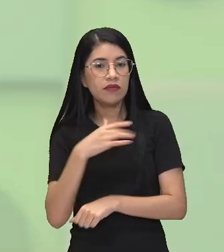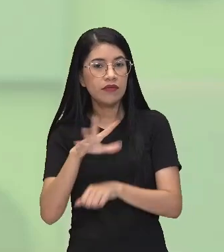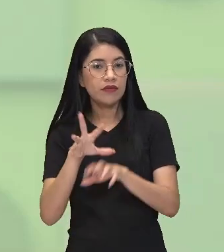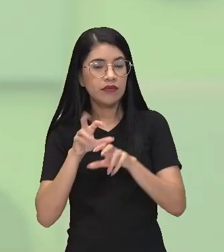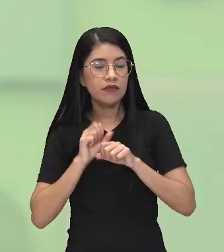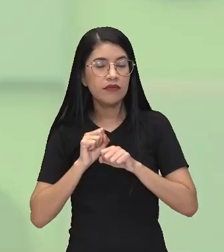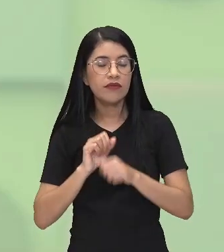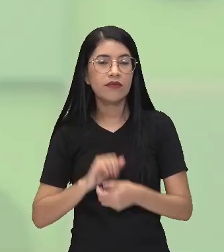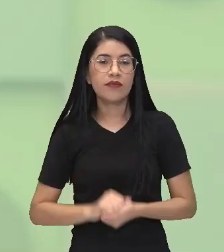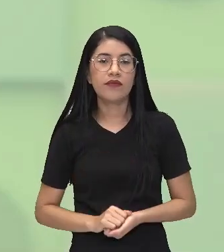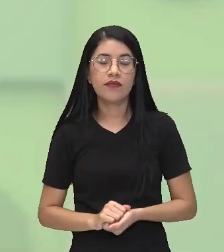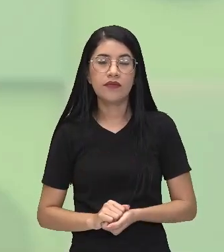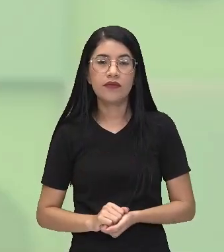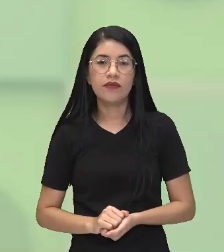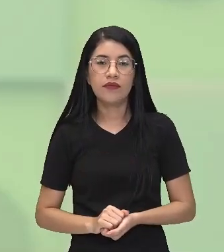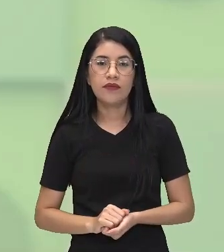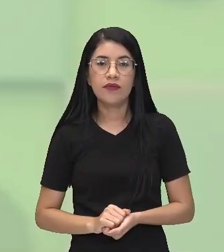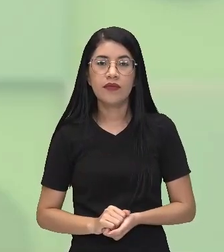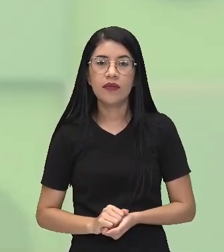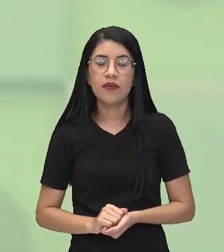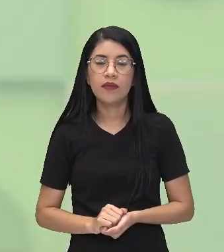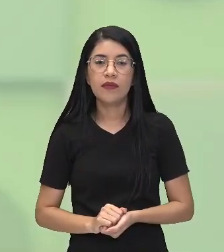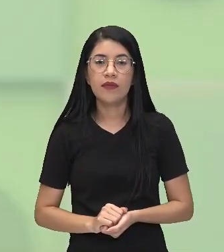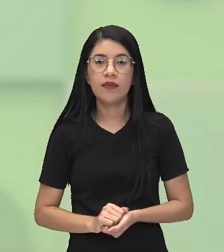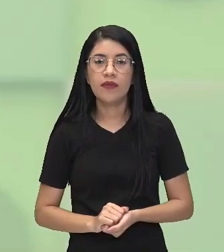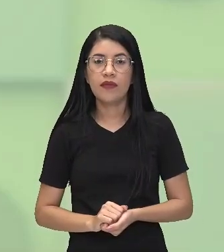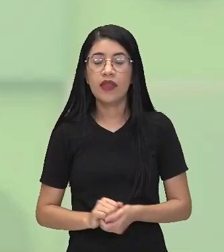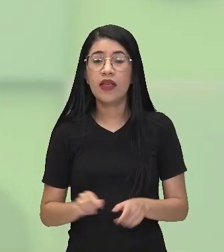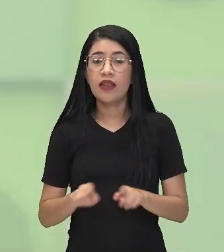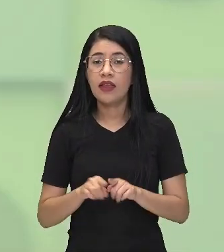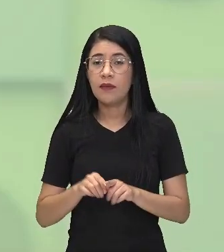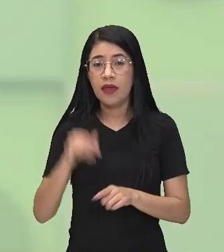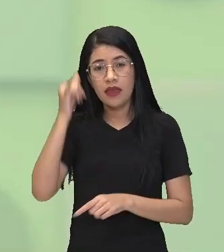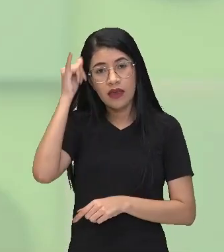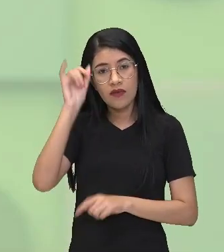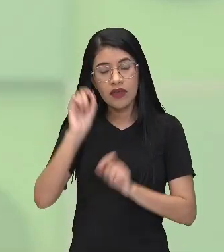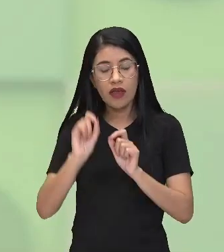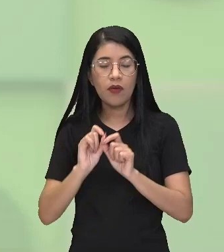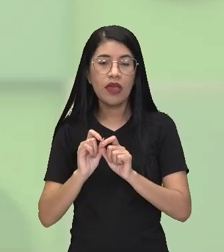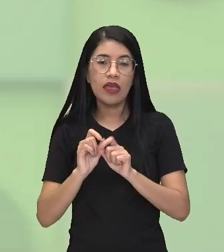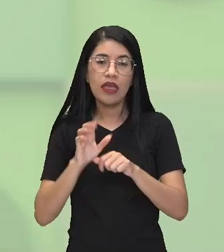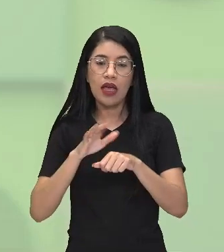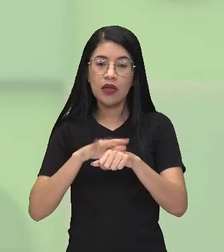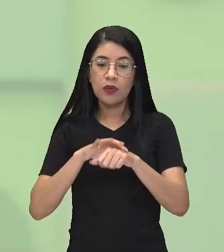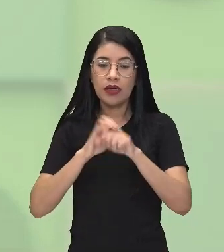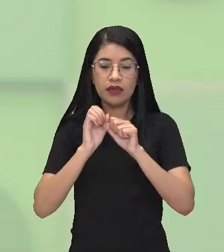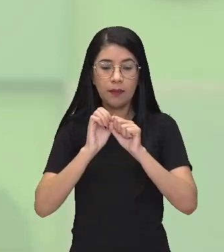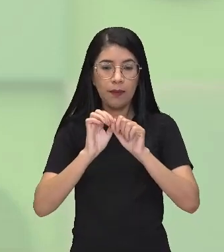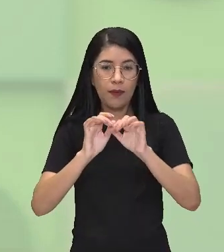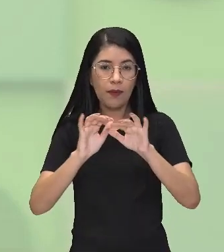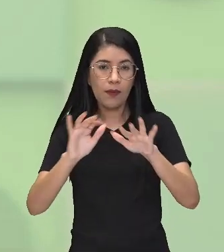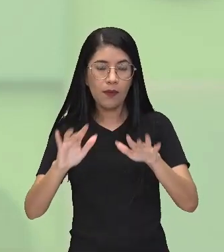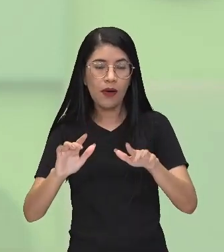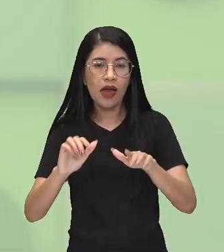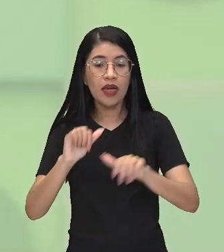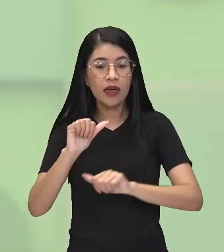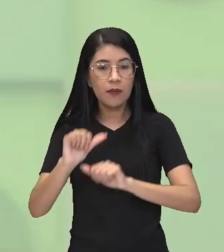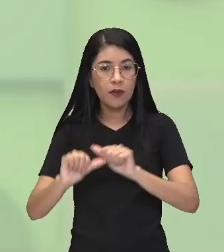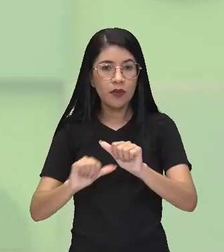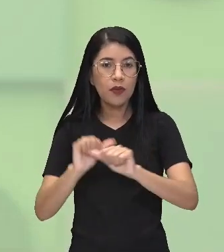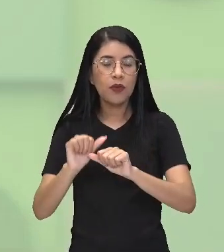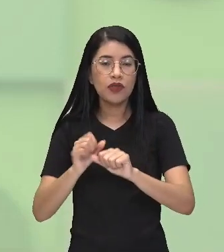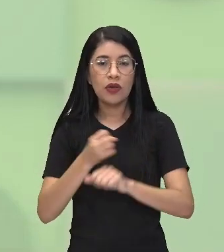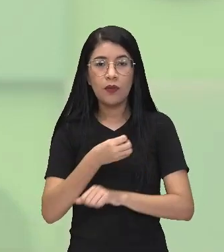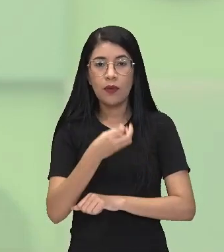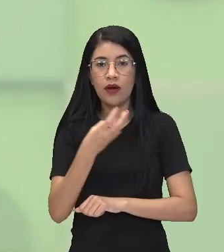e, assim, evitar com que aquela endemia altere o número de casos